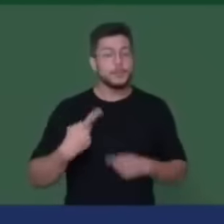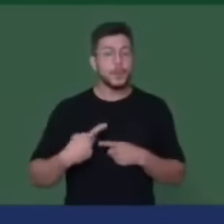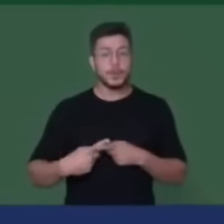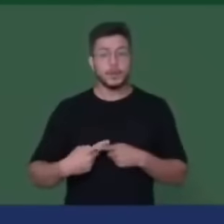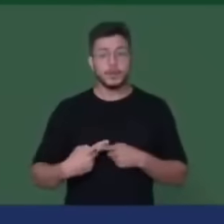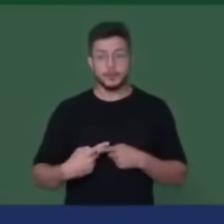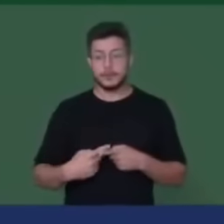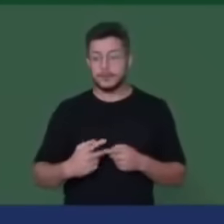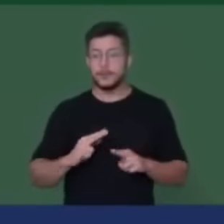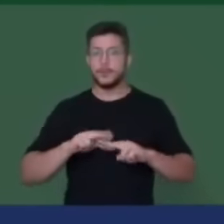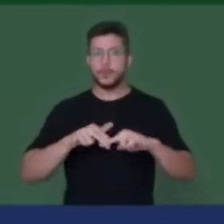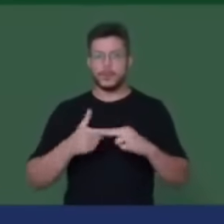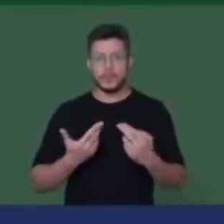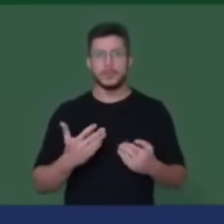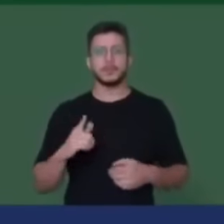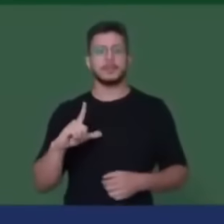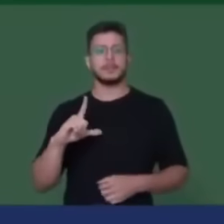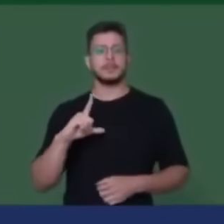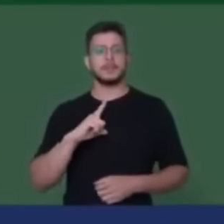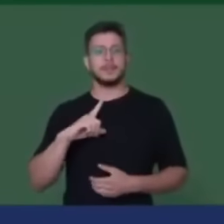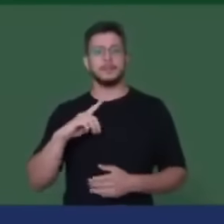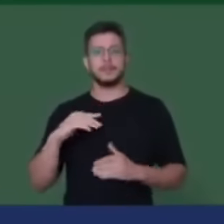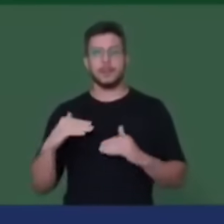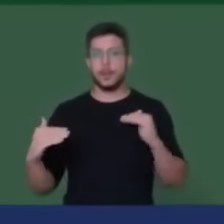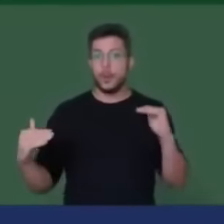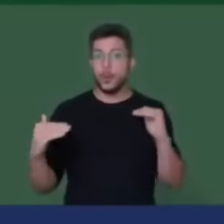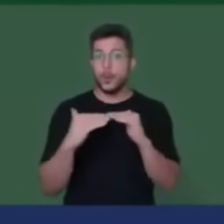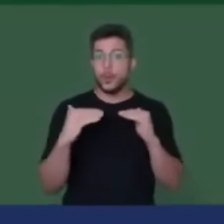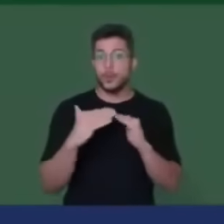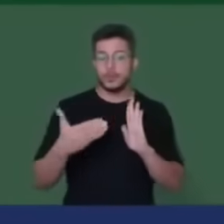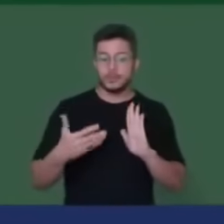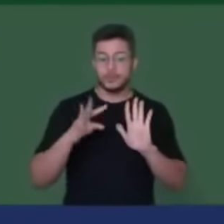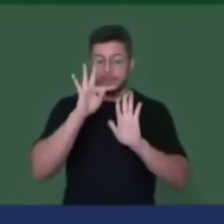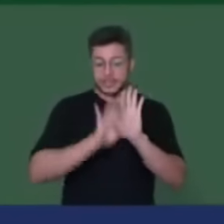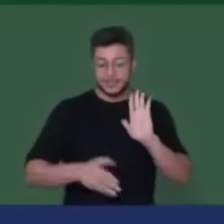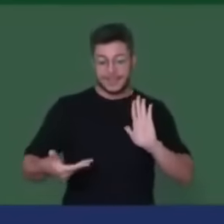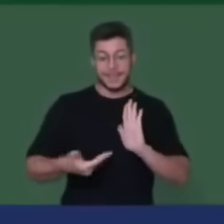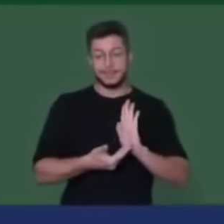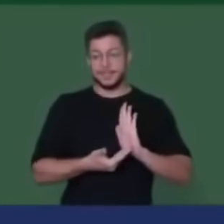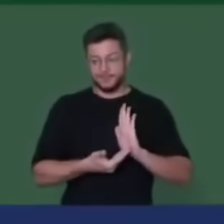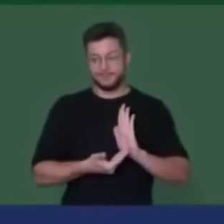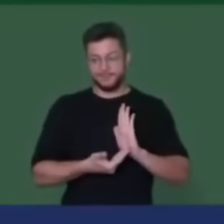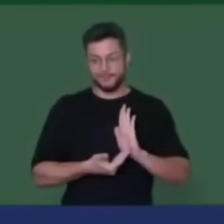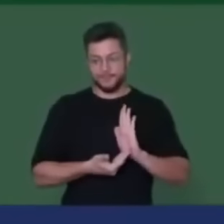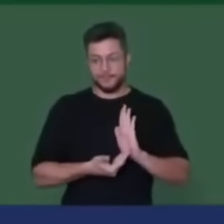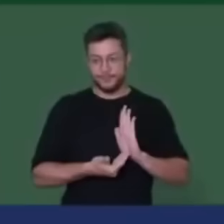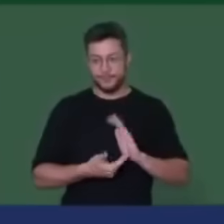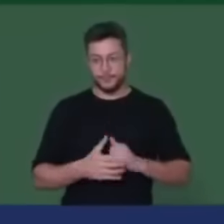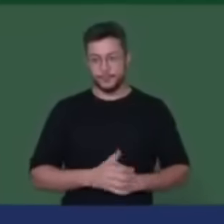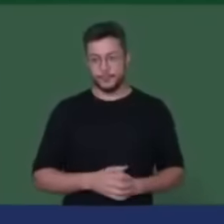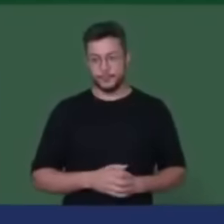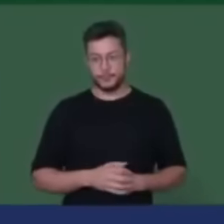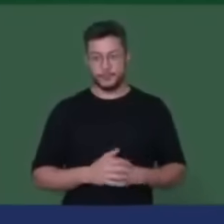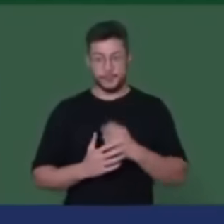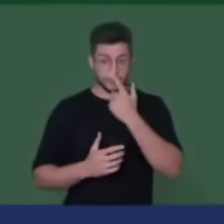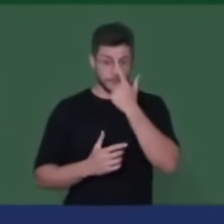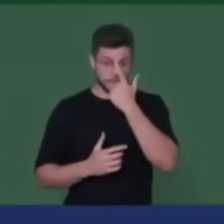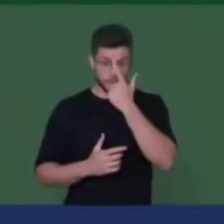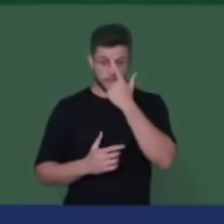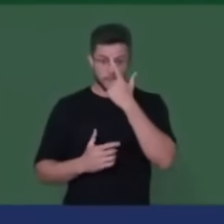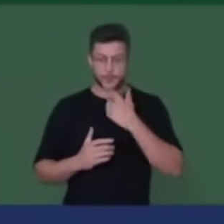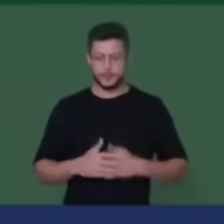o consenso em cima do texto que a Câmara tinha votado de forma consagradora.